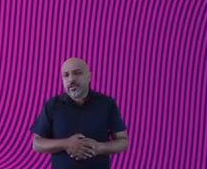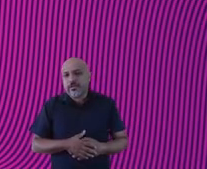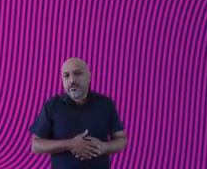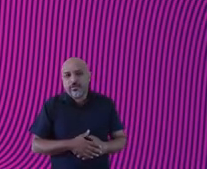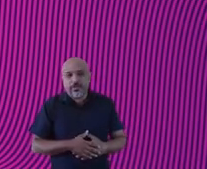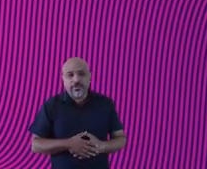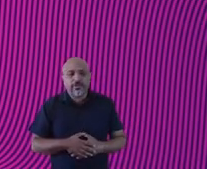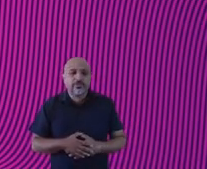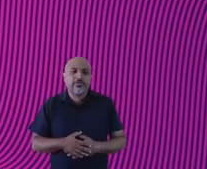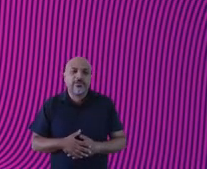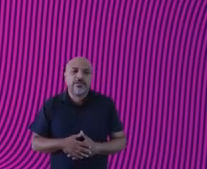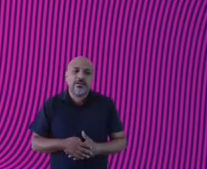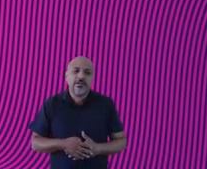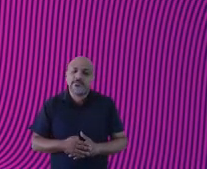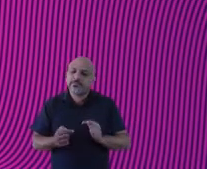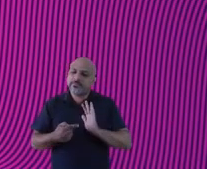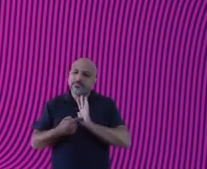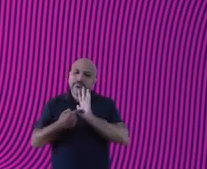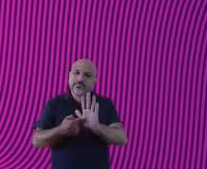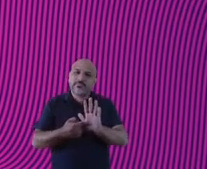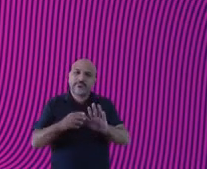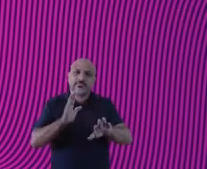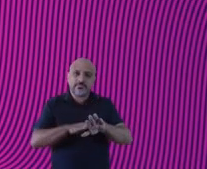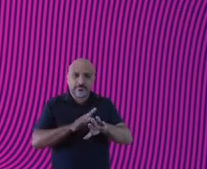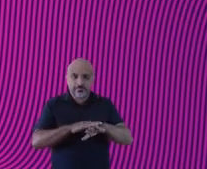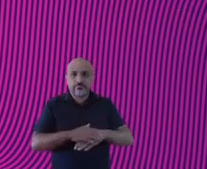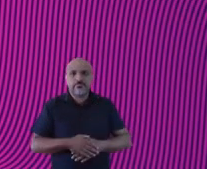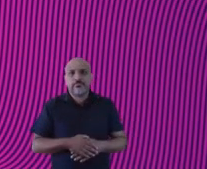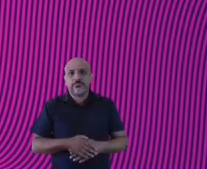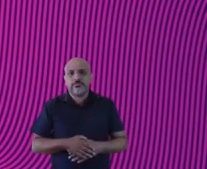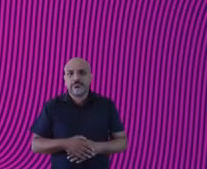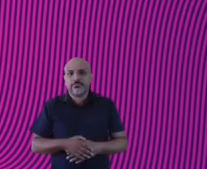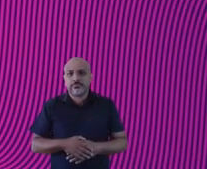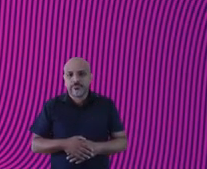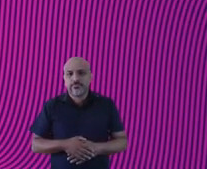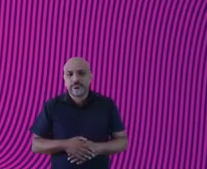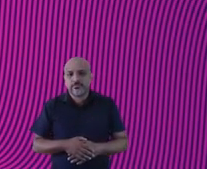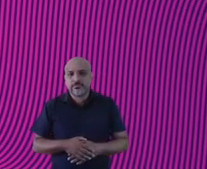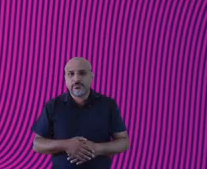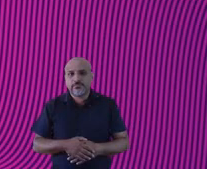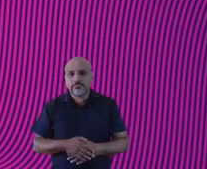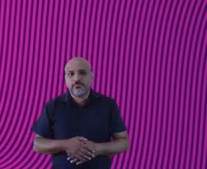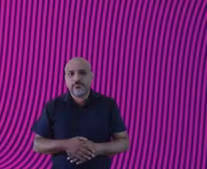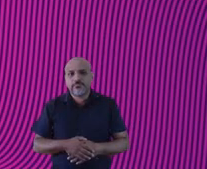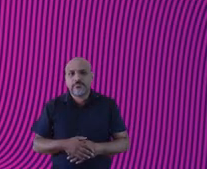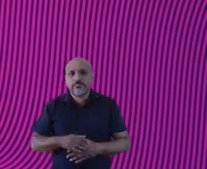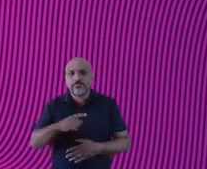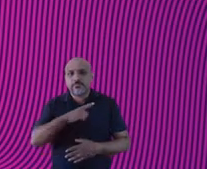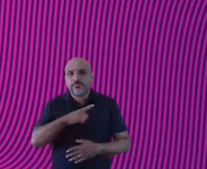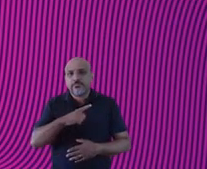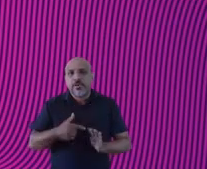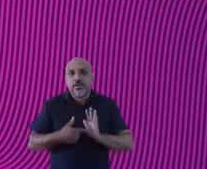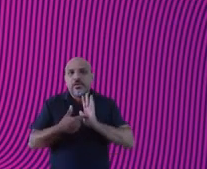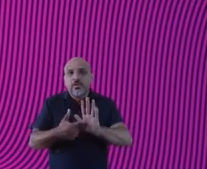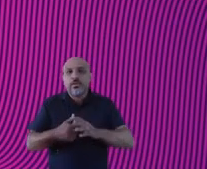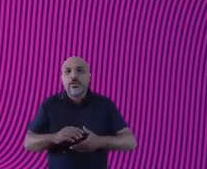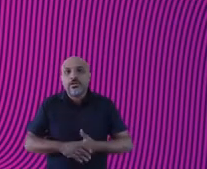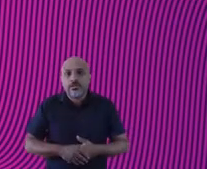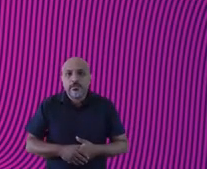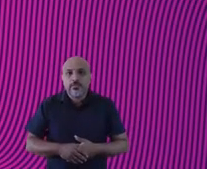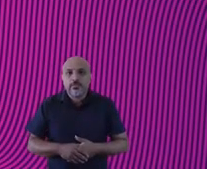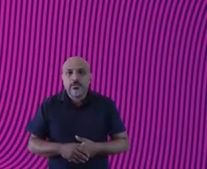Bom dia, pessoal. Então, o primeiro caso é aquilo que a gente vê na prática todo dia, né?